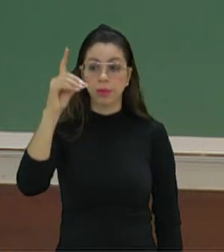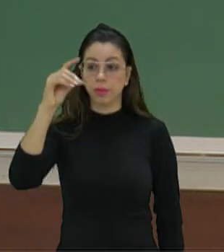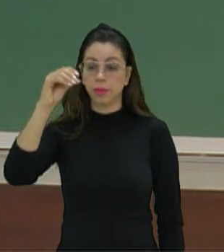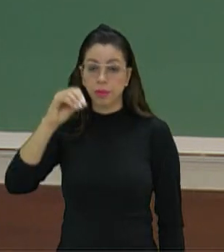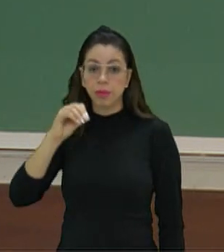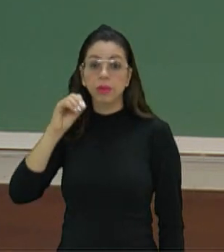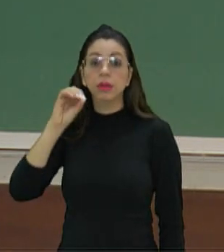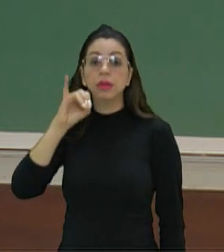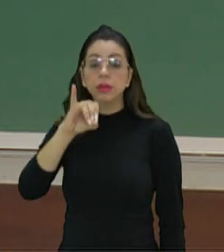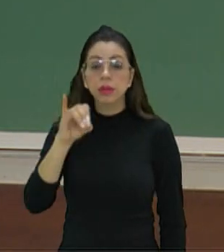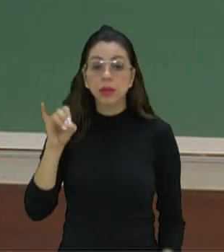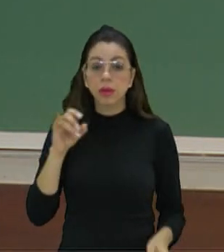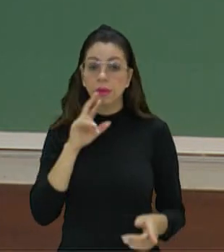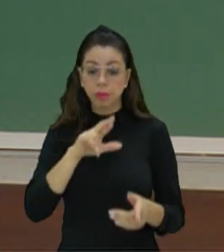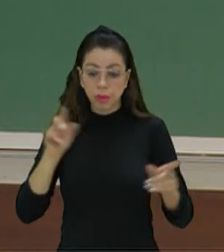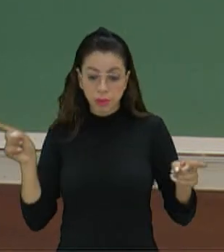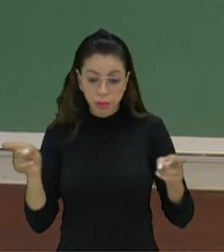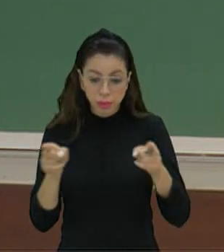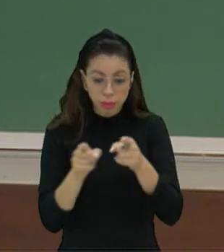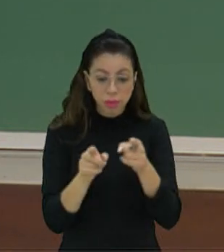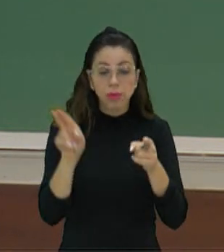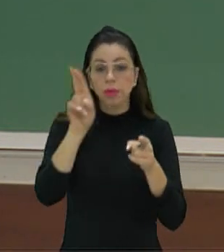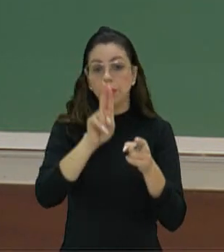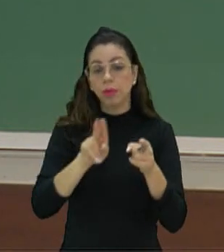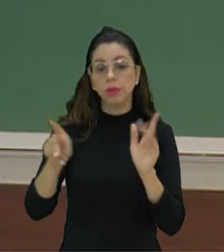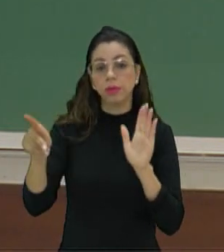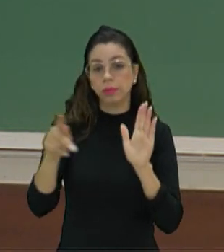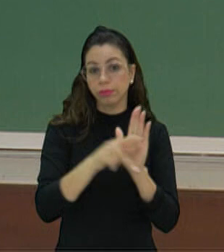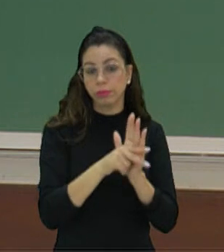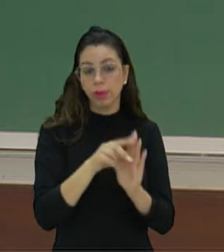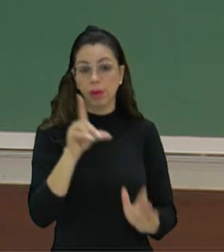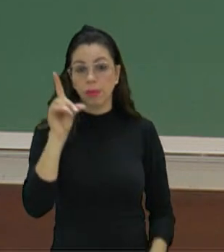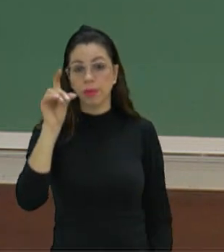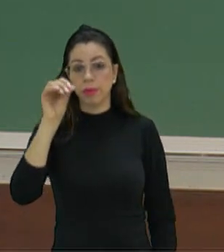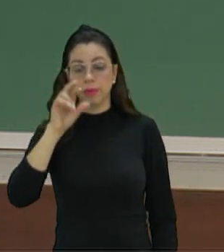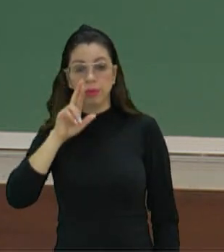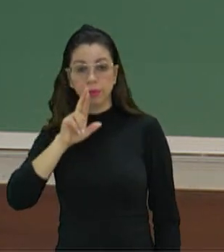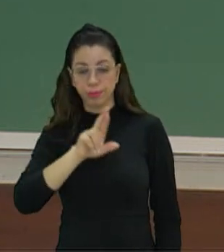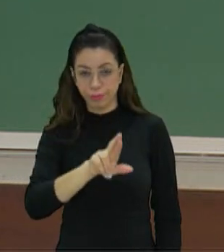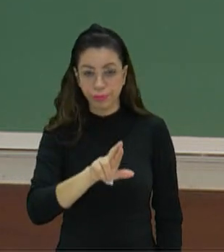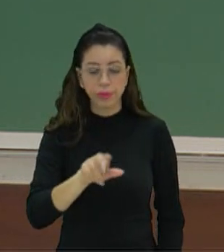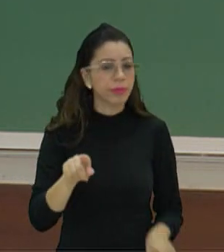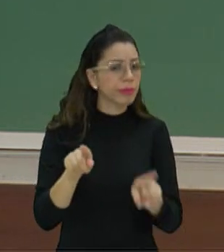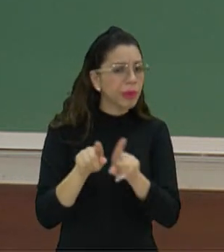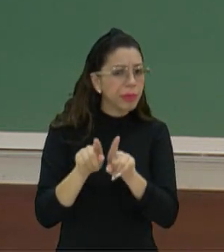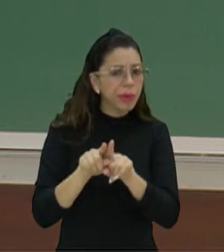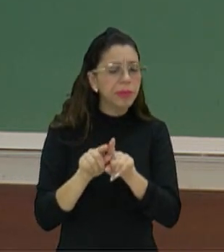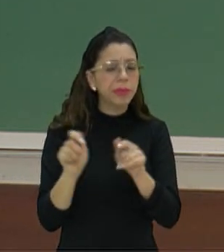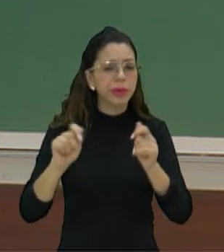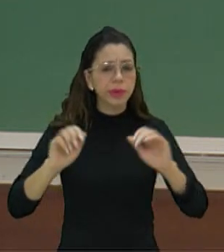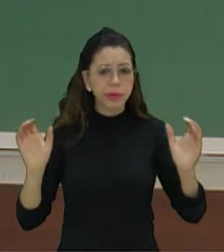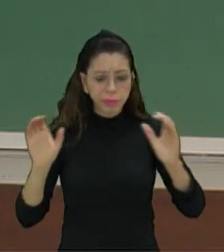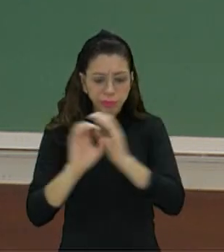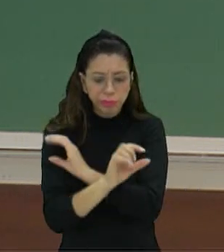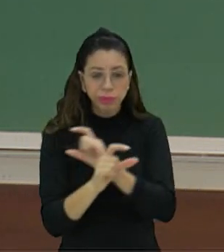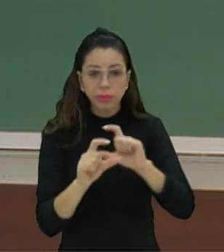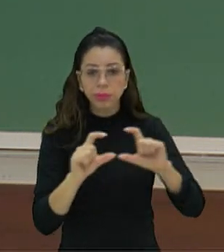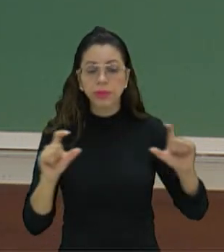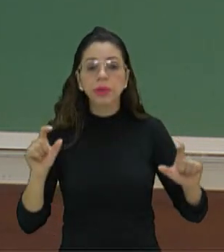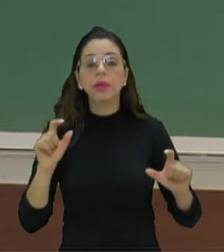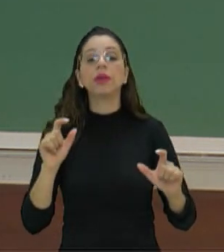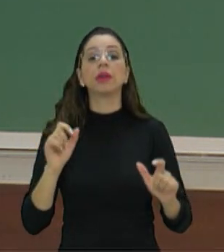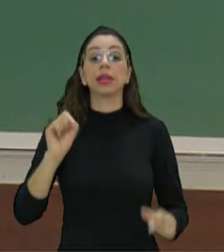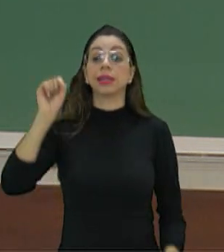dê uma resposta curta, você usa o próprio do na hora de responder. Mas tenta também dar uma resposta completa. Sim,